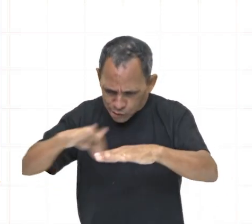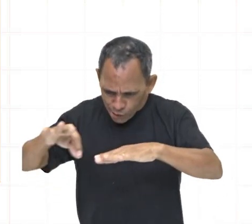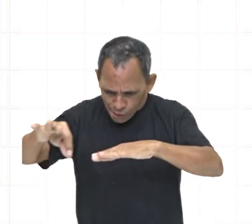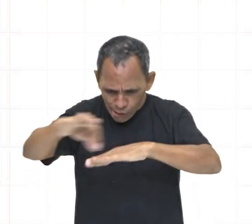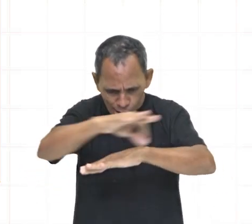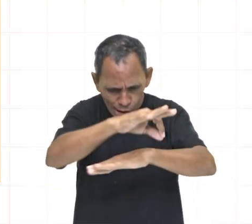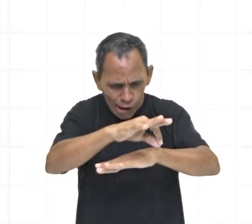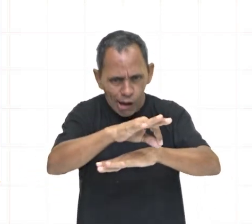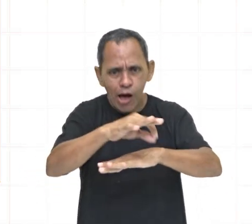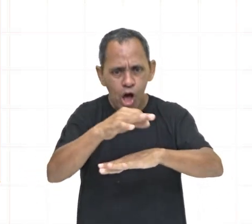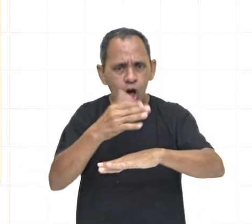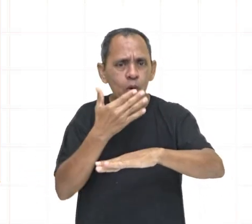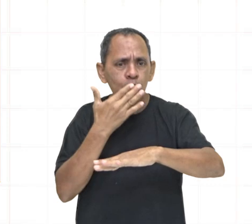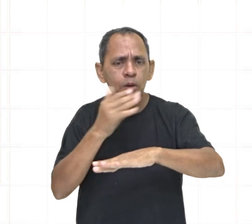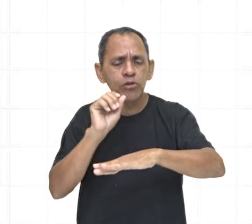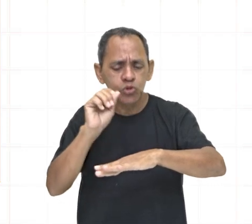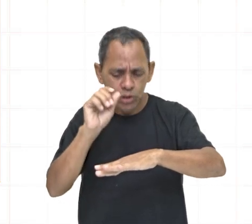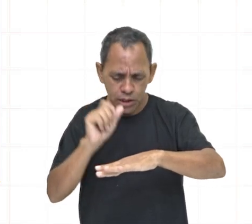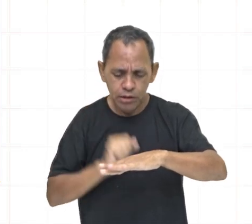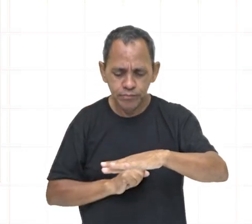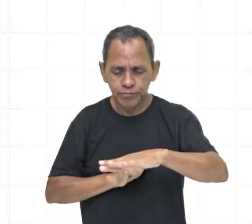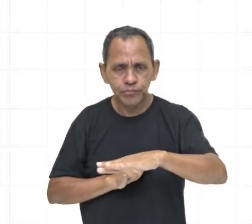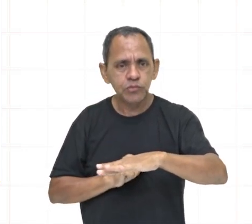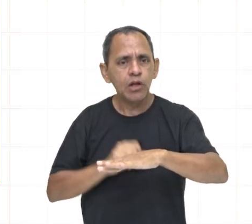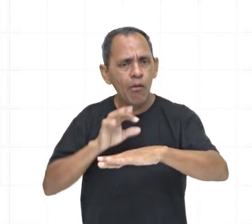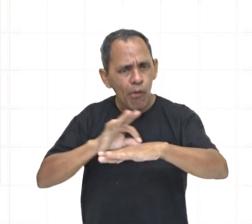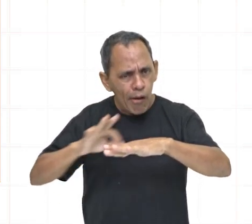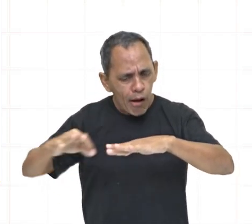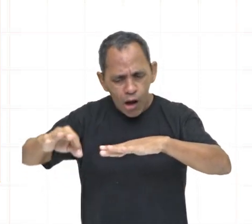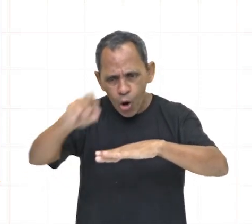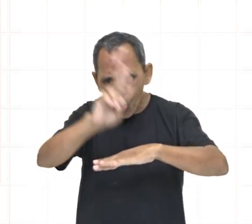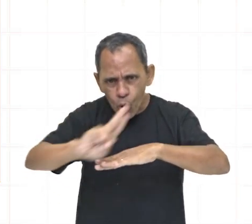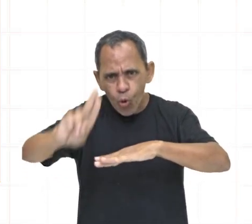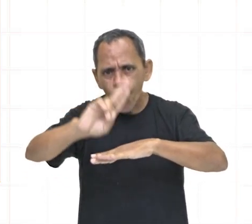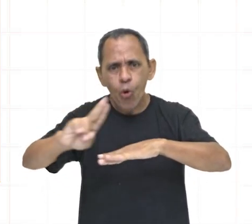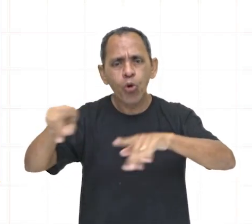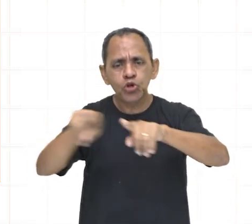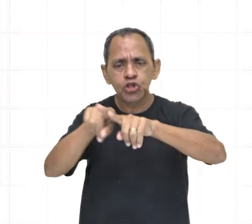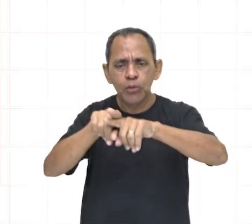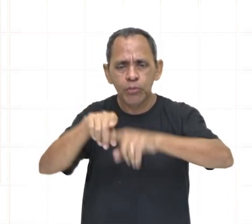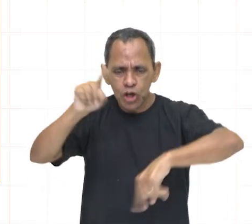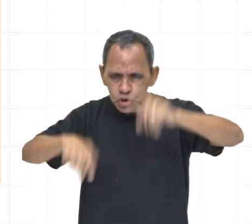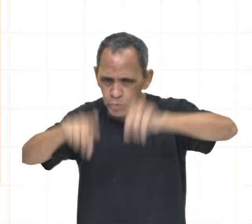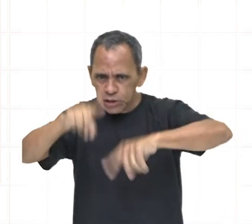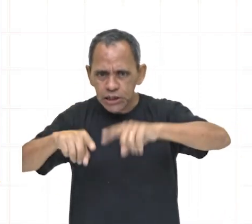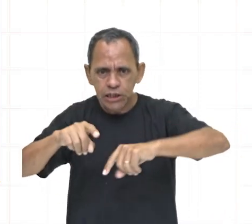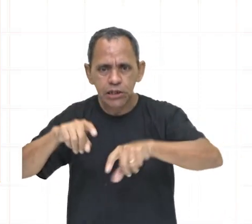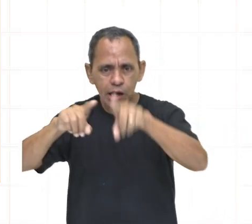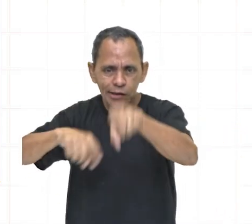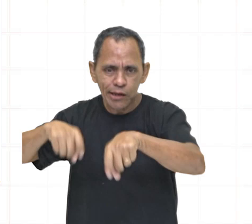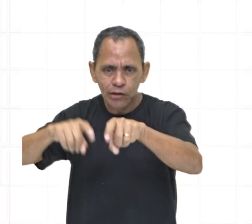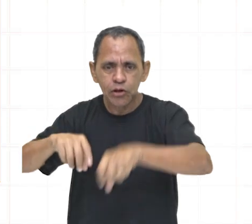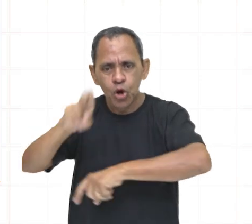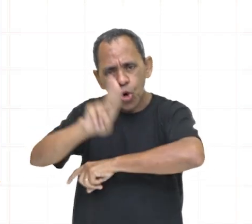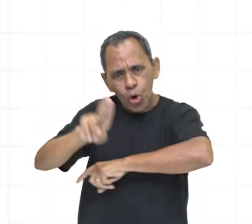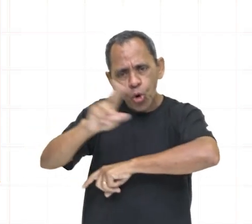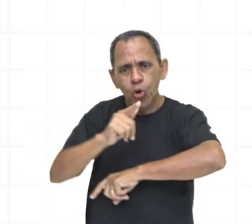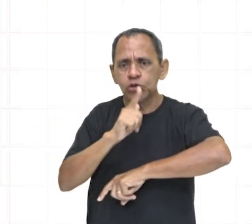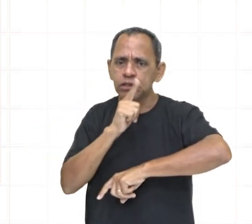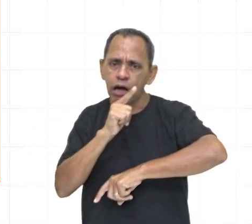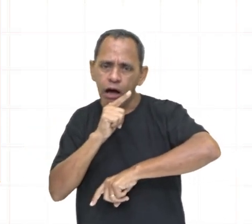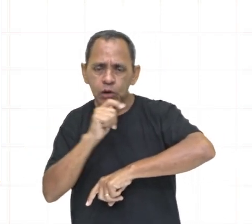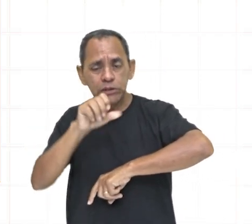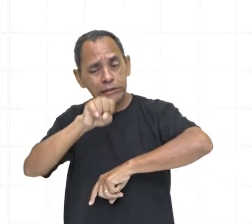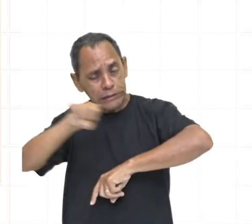uma aplicação mais precisa de insumos agrícolas, como que é a utilização da água, se está